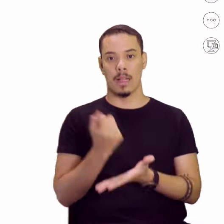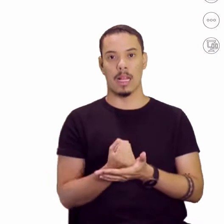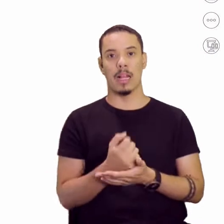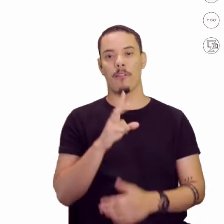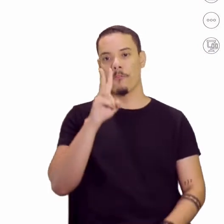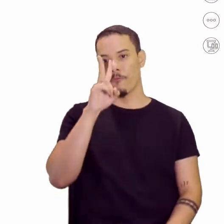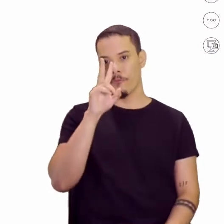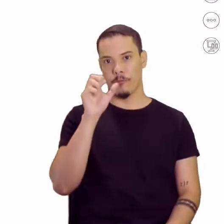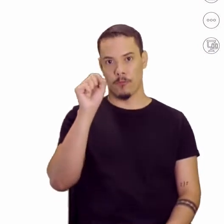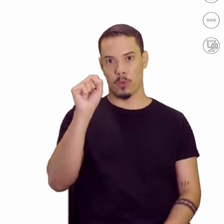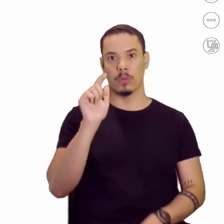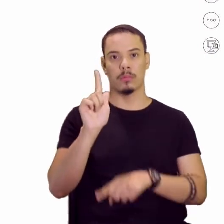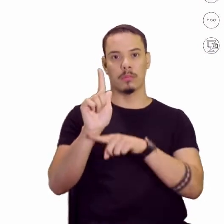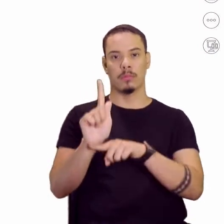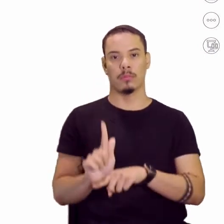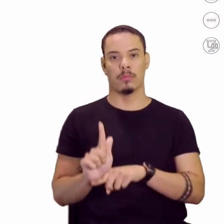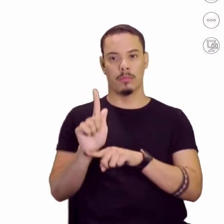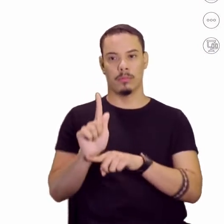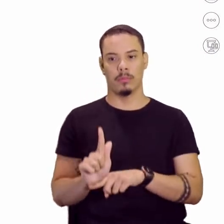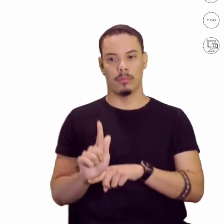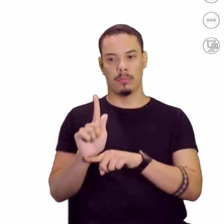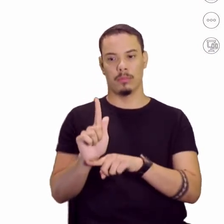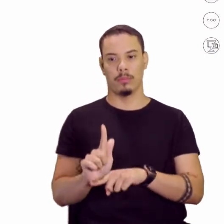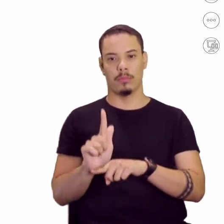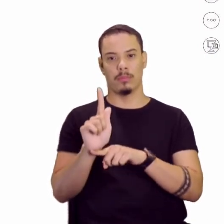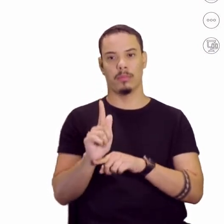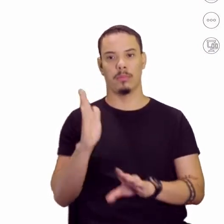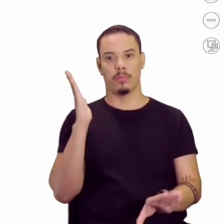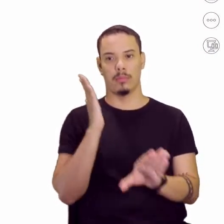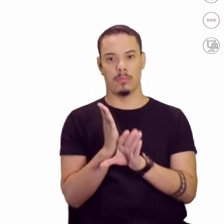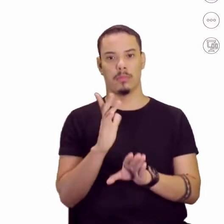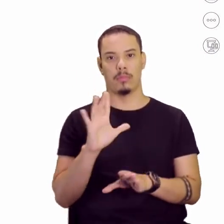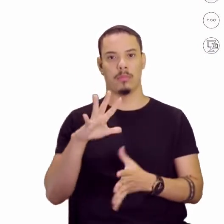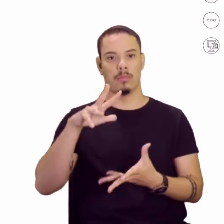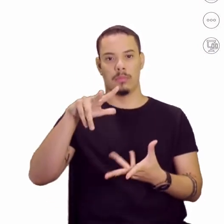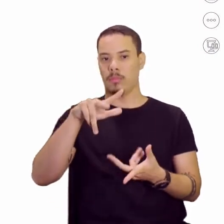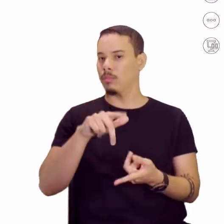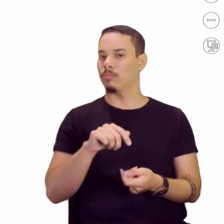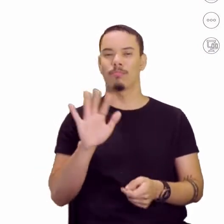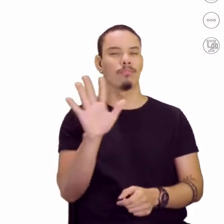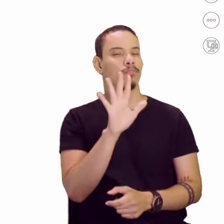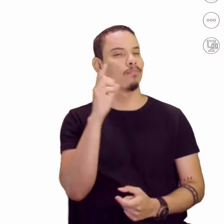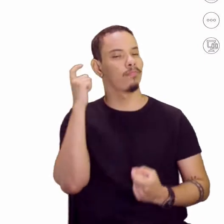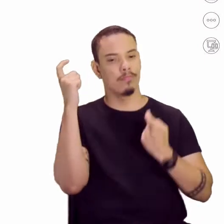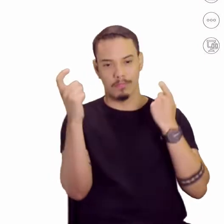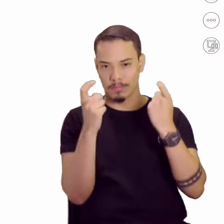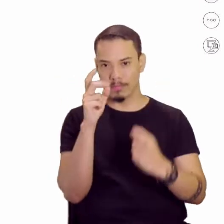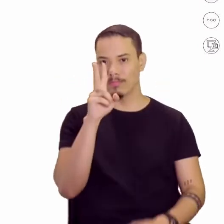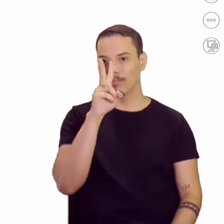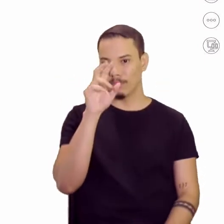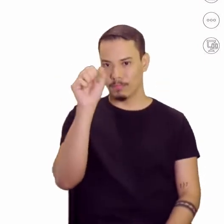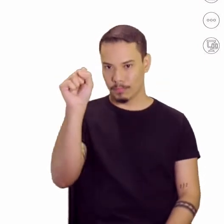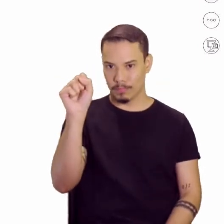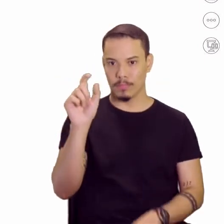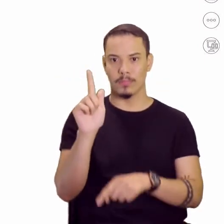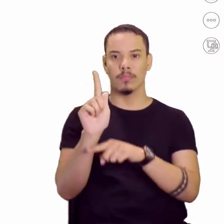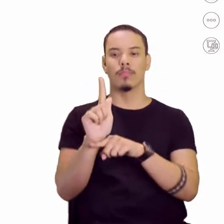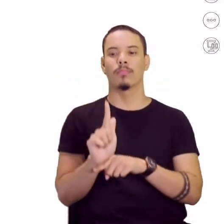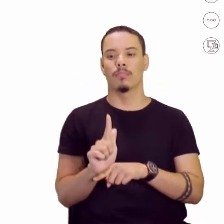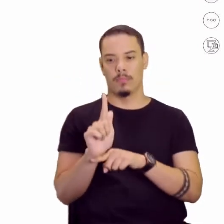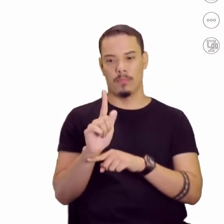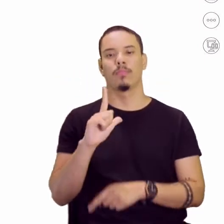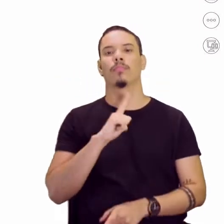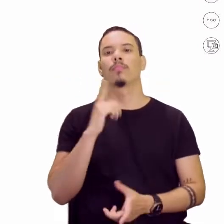é a força gravitacional exercida pelo planeta Terra. Isso. Não se preocupem, força gravitacional